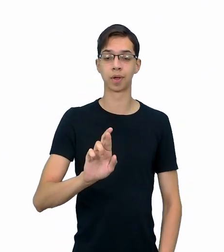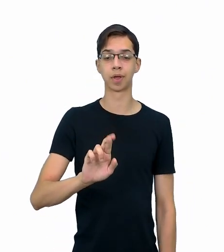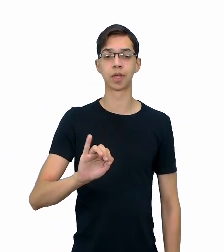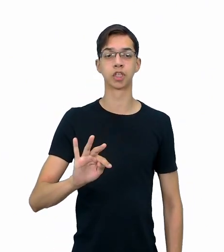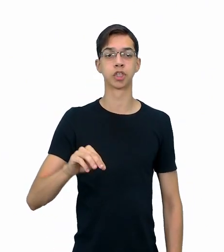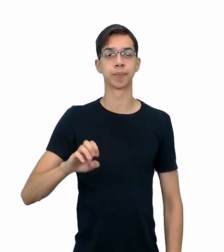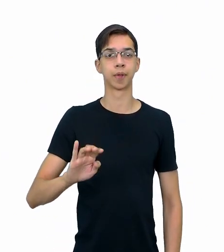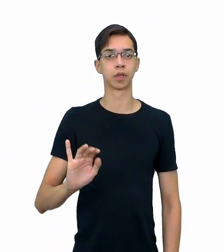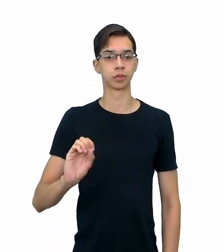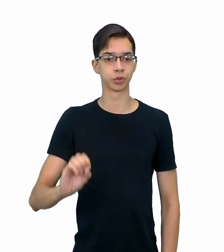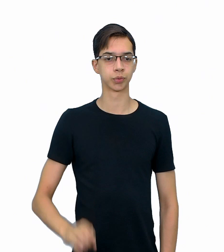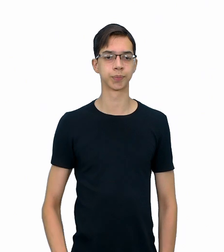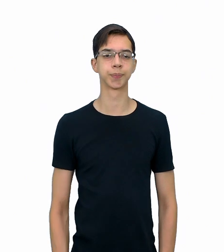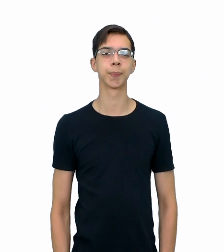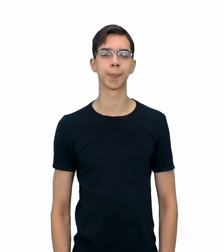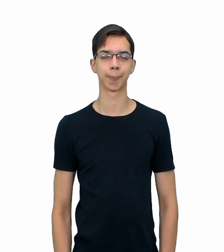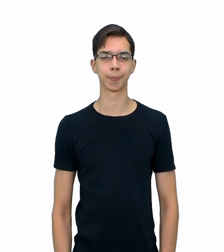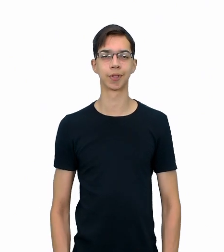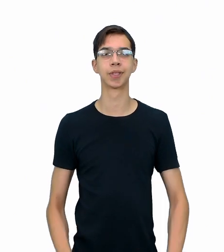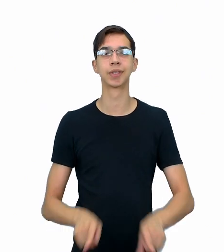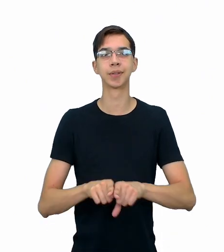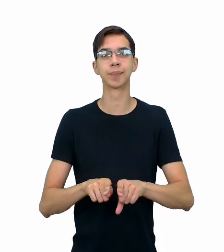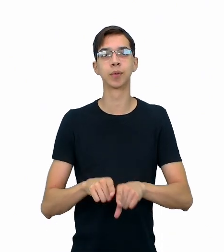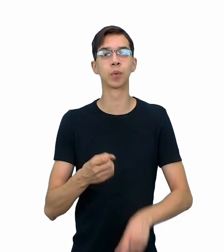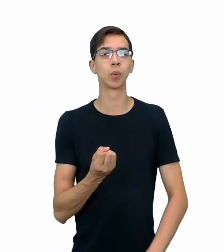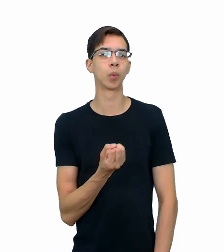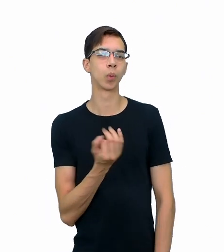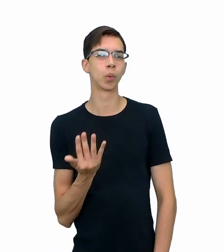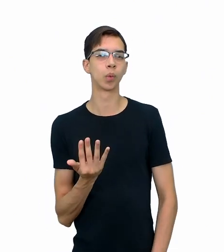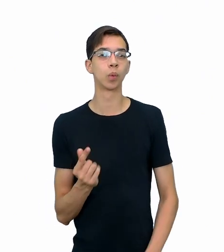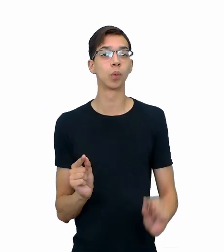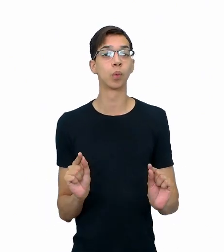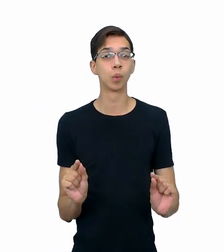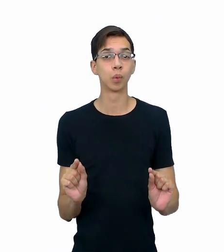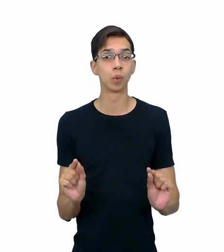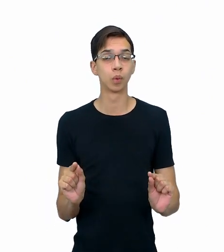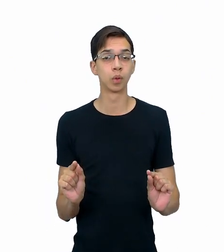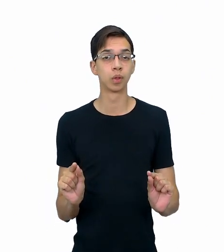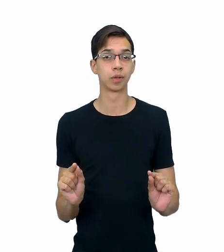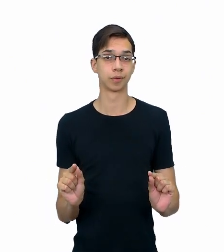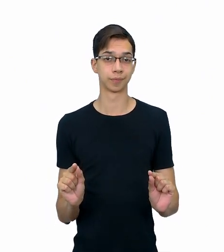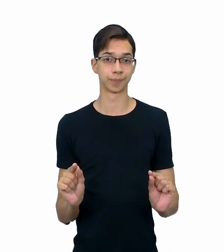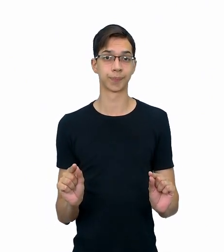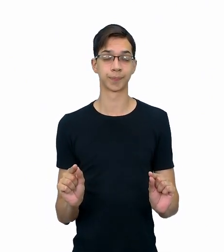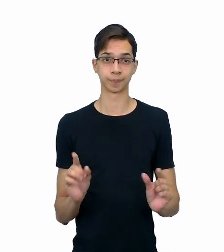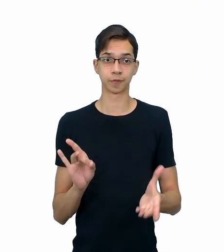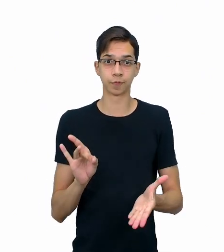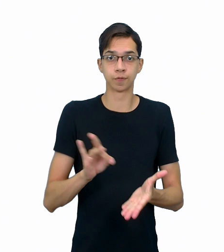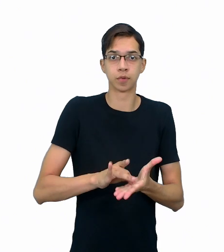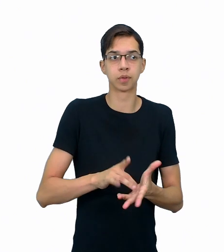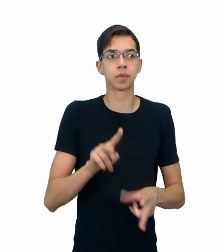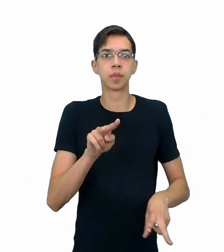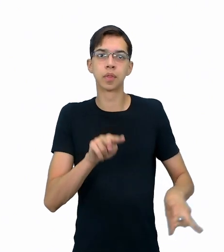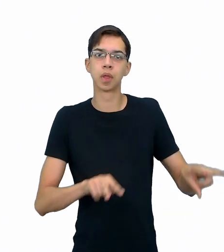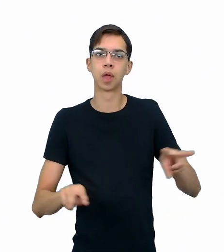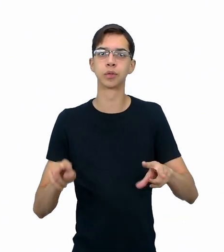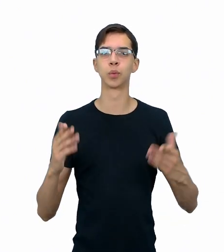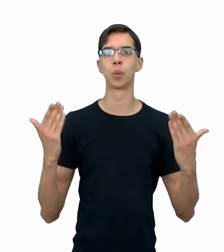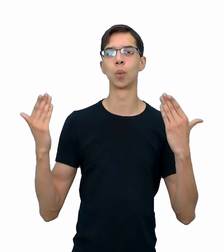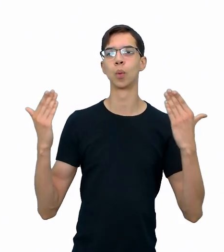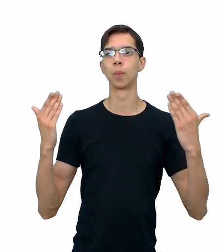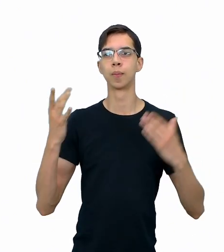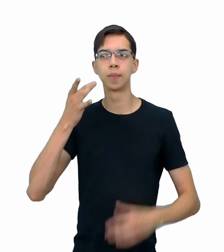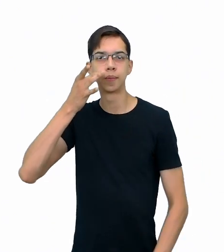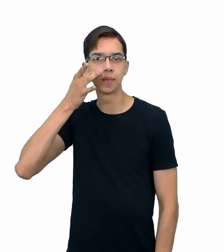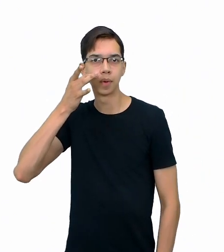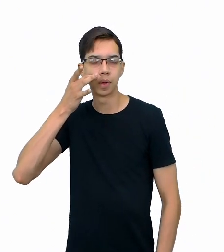a quantificação tem em estabelecer aí uma ponte entre o mundo real e o mundo da matemática,